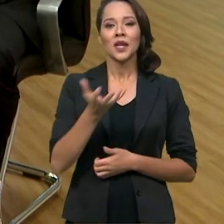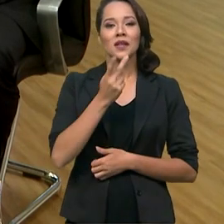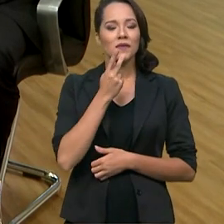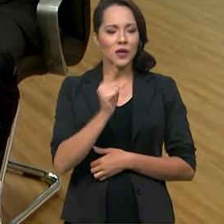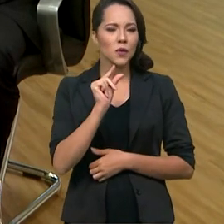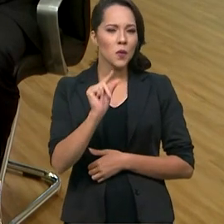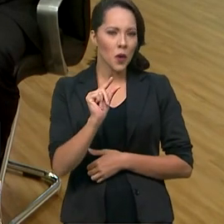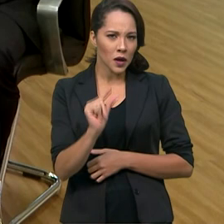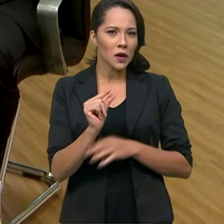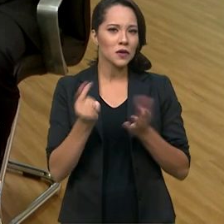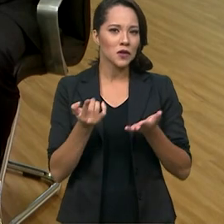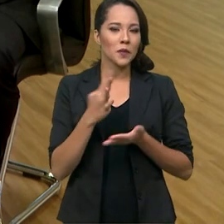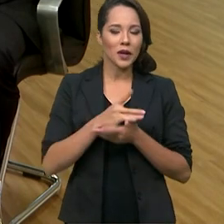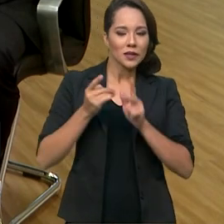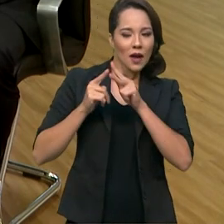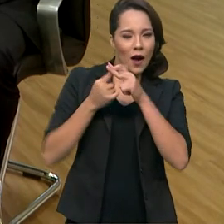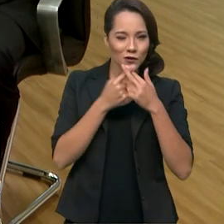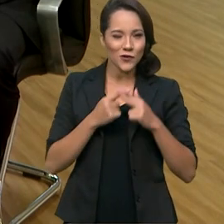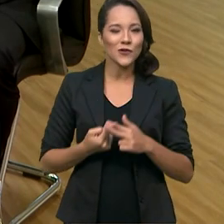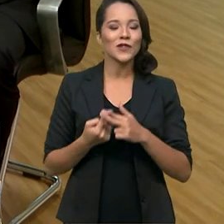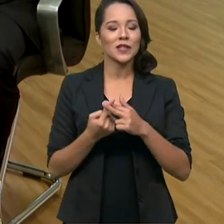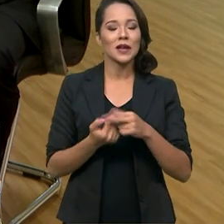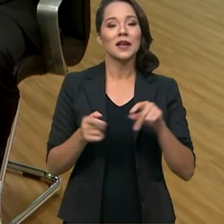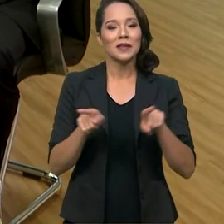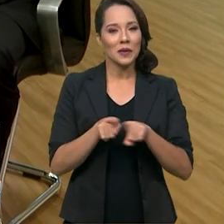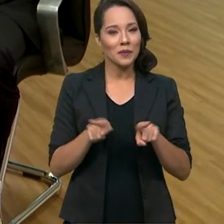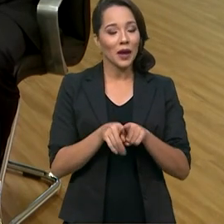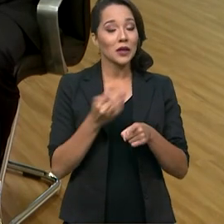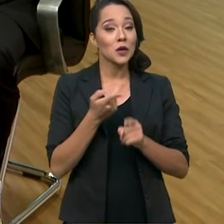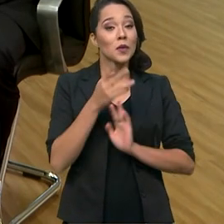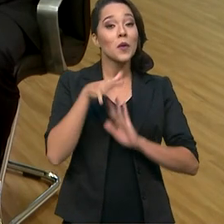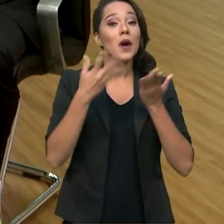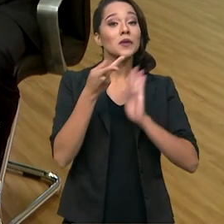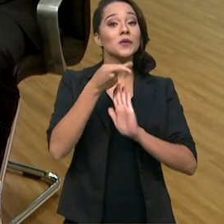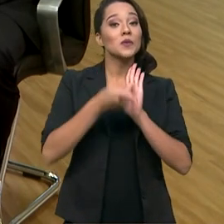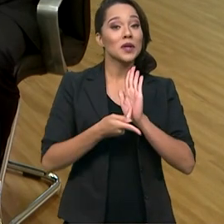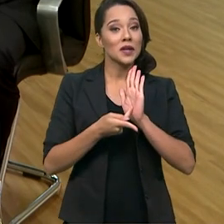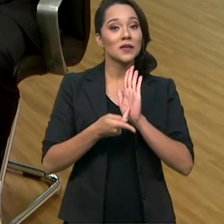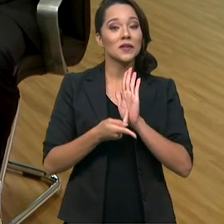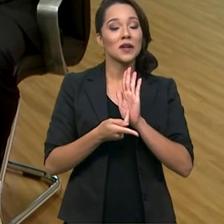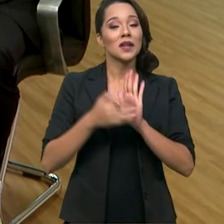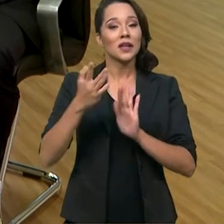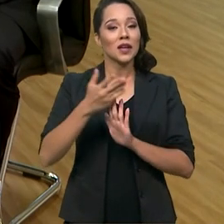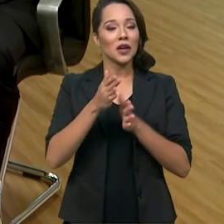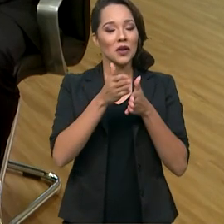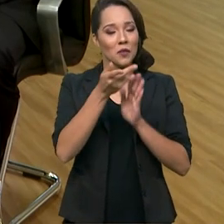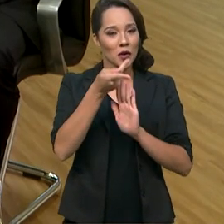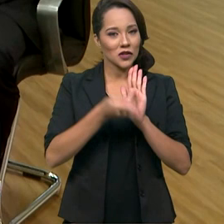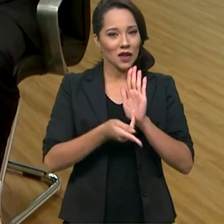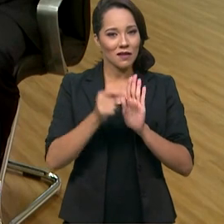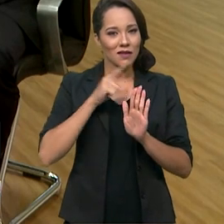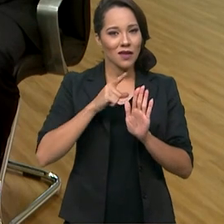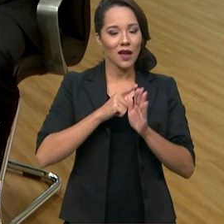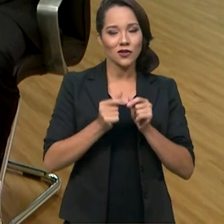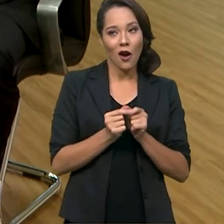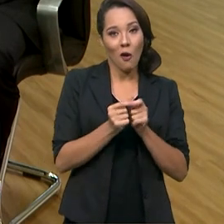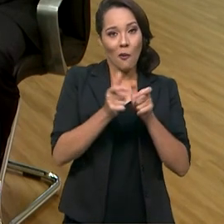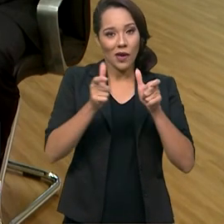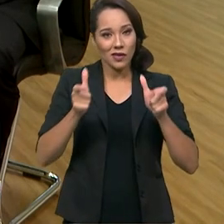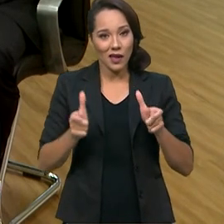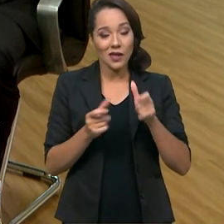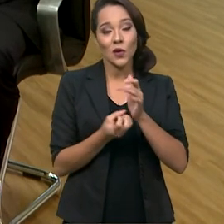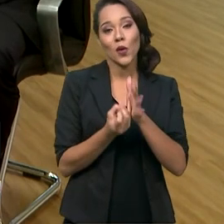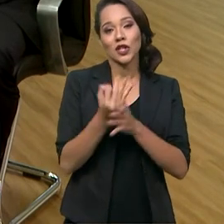falasse um pouco então sobre esse reajuste e sobre os planos que a sua pasta tem aí de aumentar